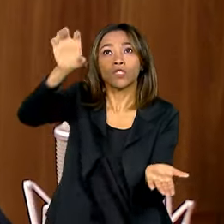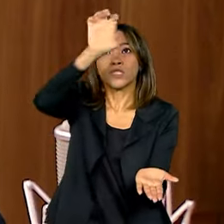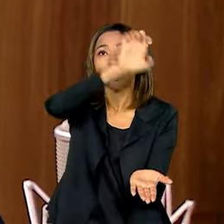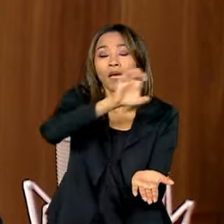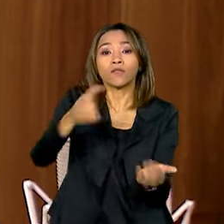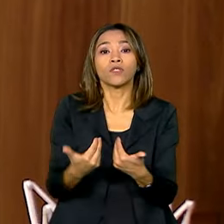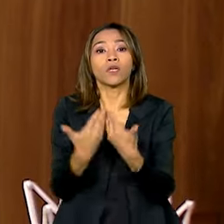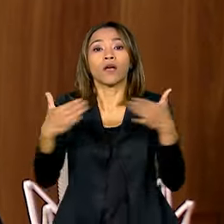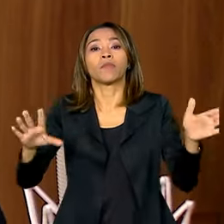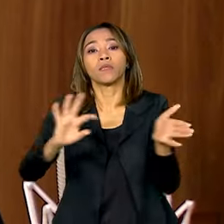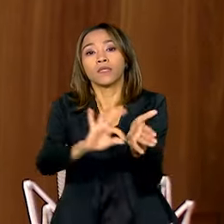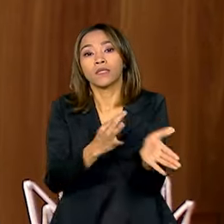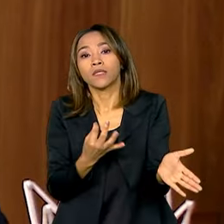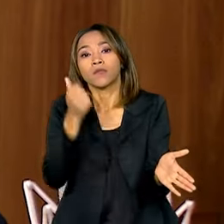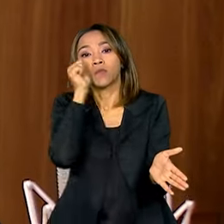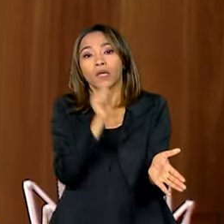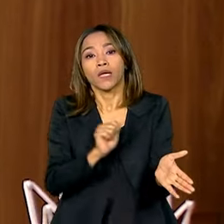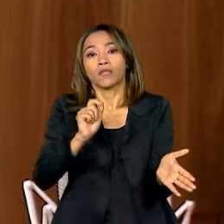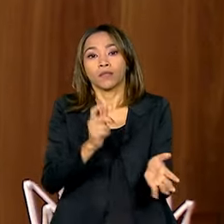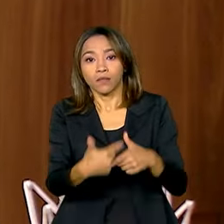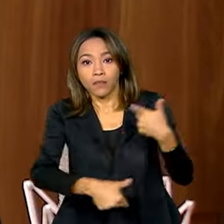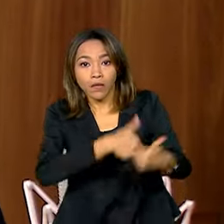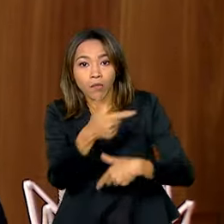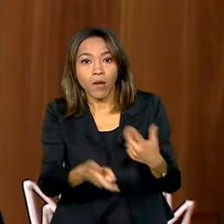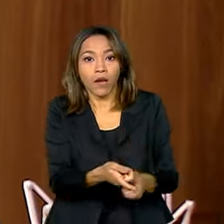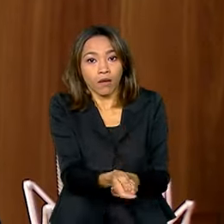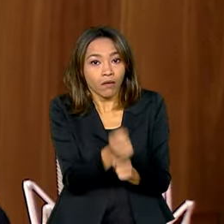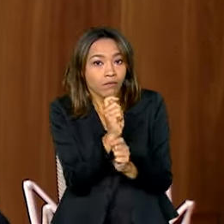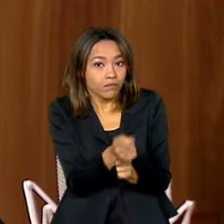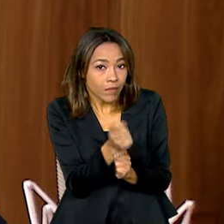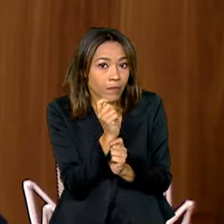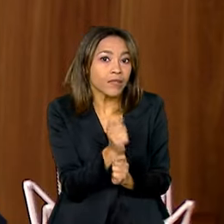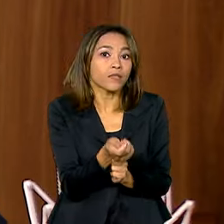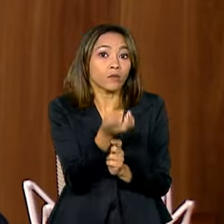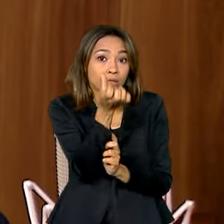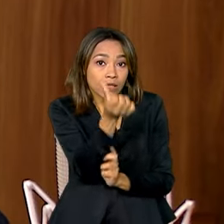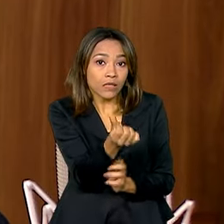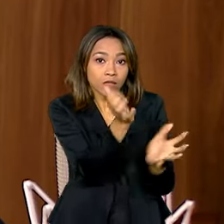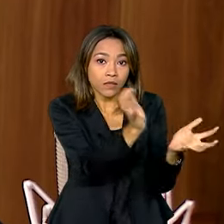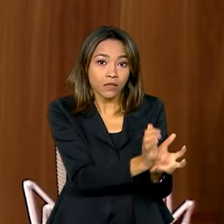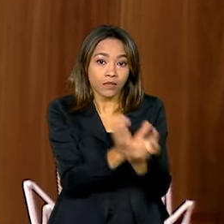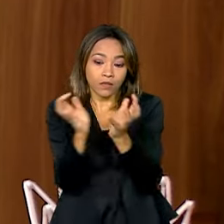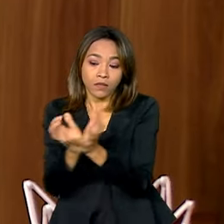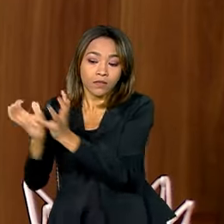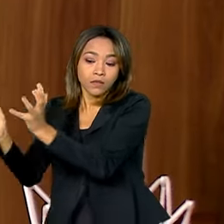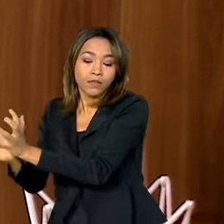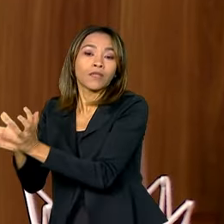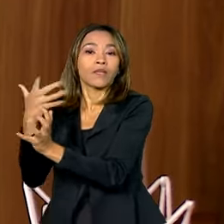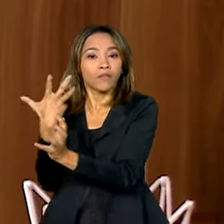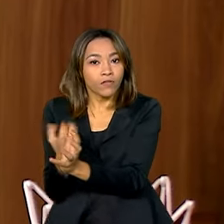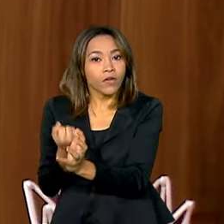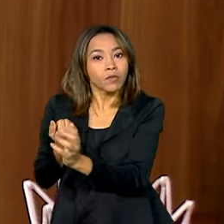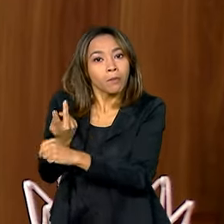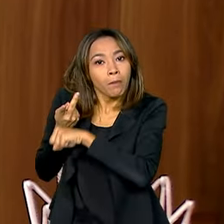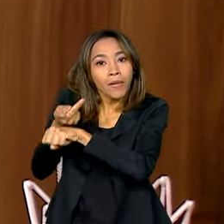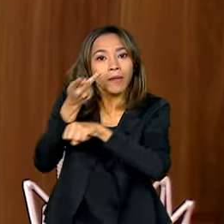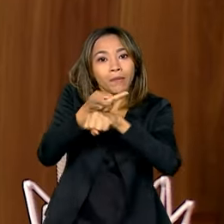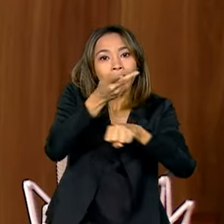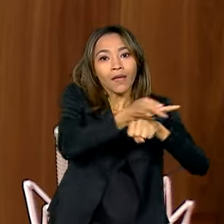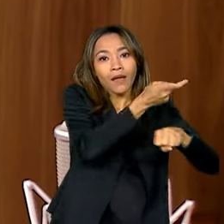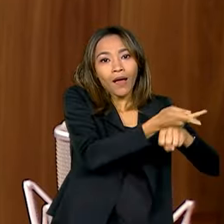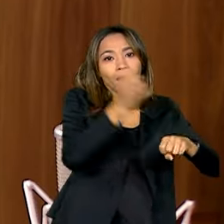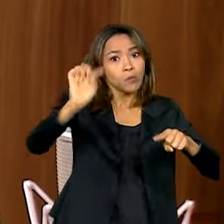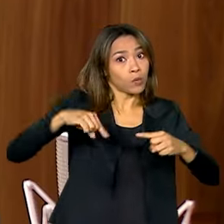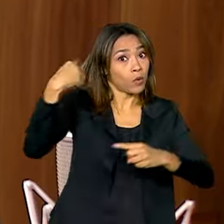inscrição de pescadoras que se enquadram nessas categorias, são 6 categorias que nós queremos premiar no próximo ano como forma